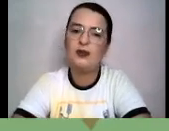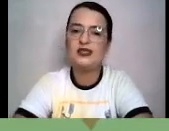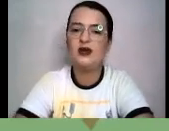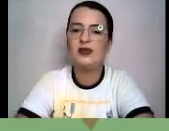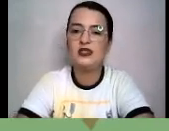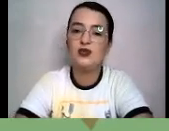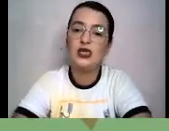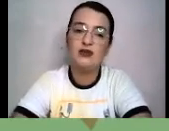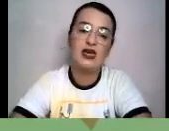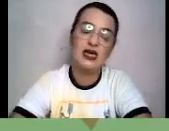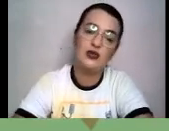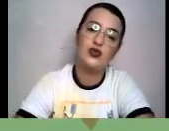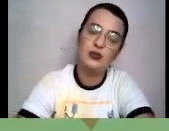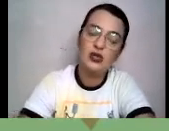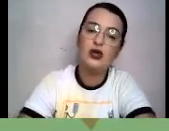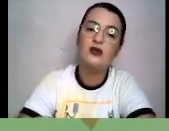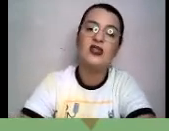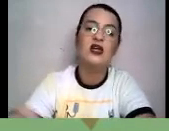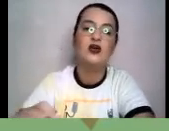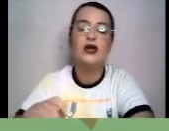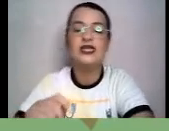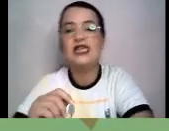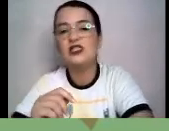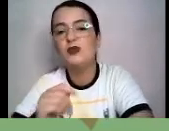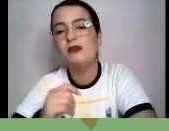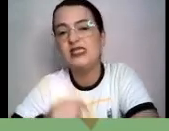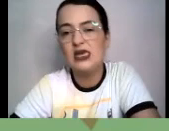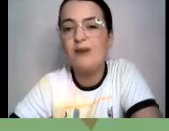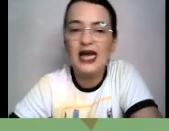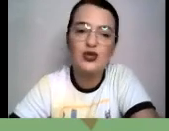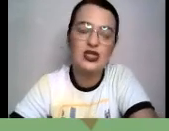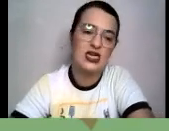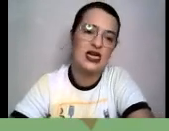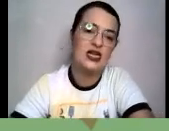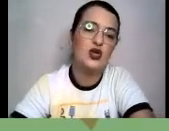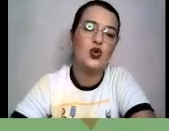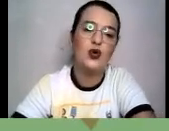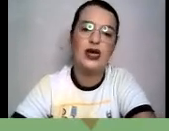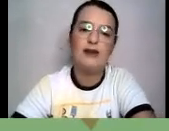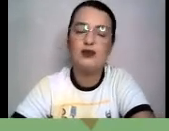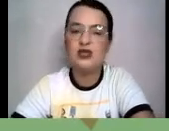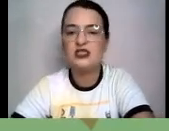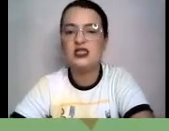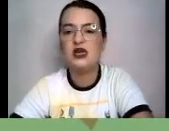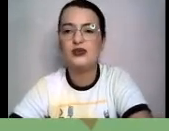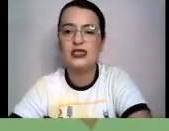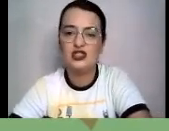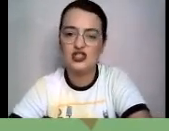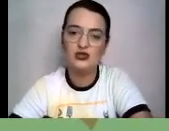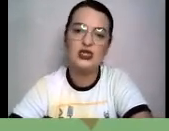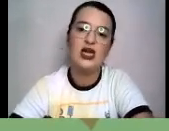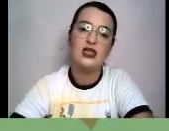cuja população representa um grande mercado consumidor, com exército bem mais equipado e treinado e com abundância de